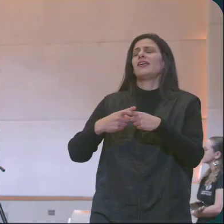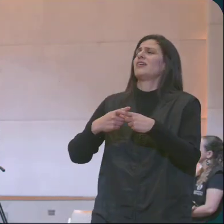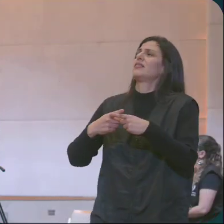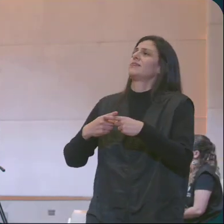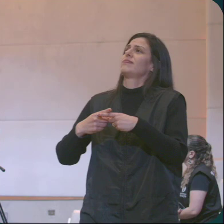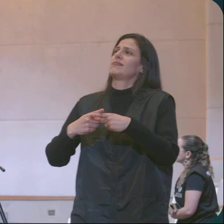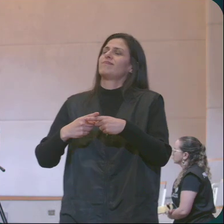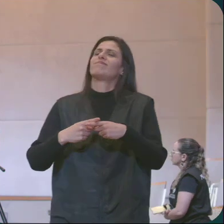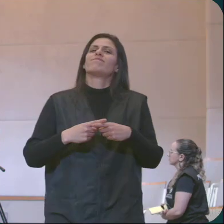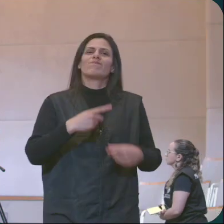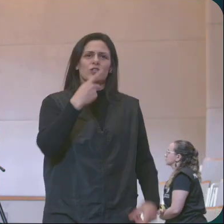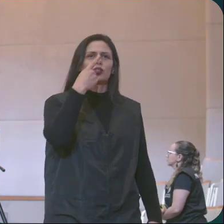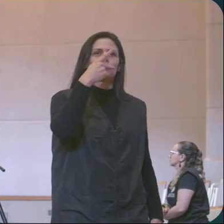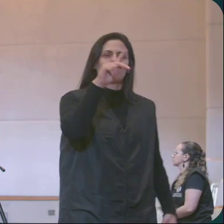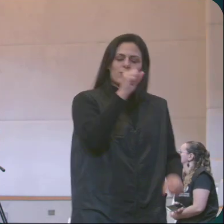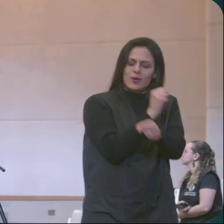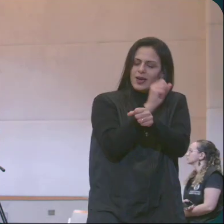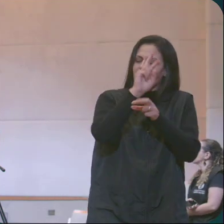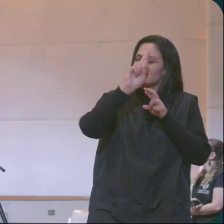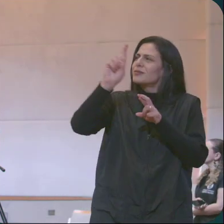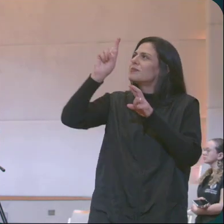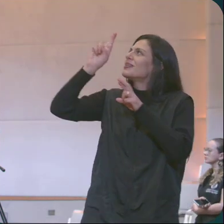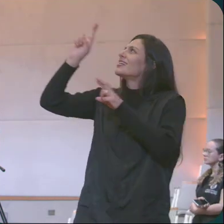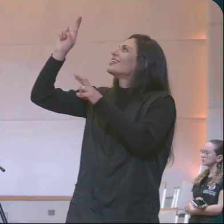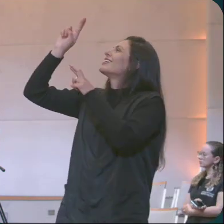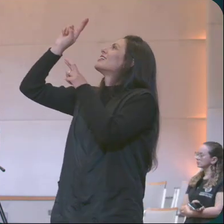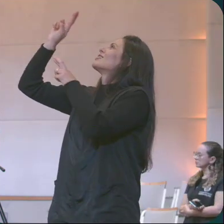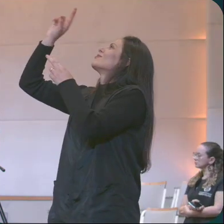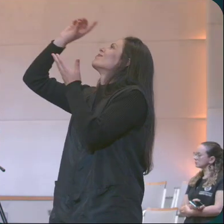Põe a sua esperança em